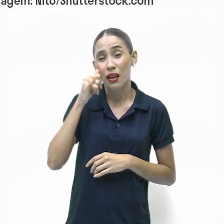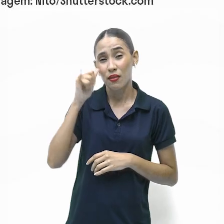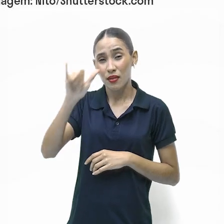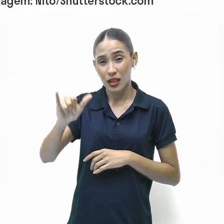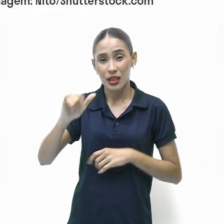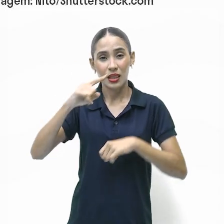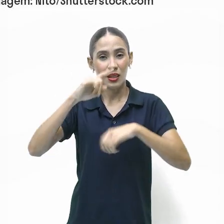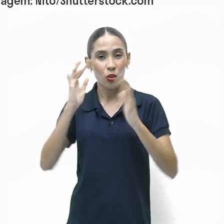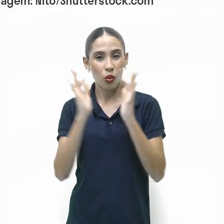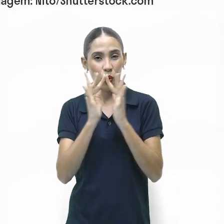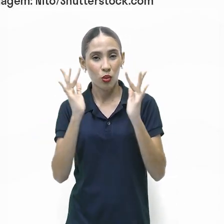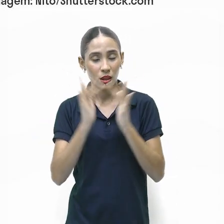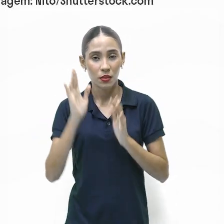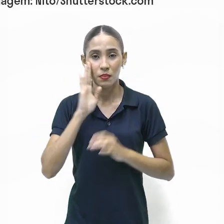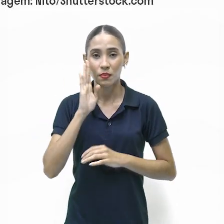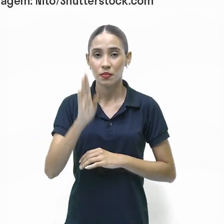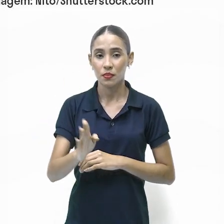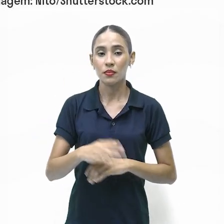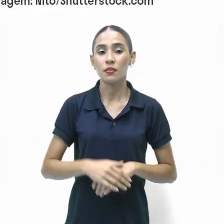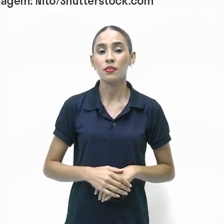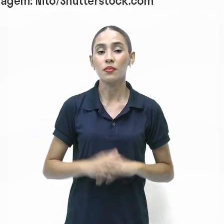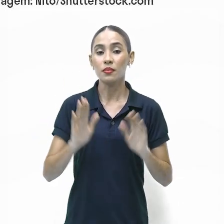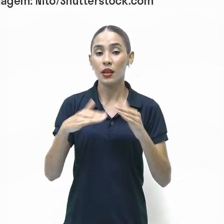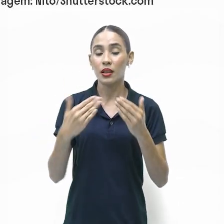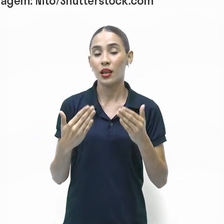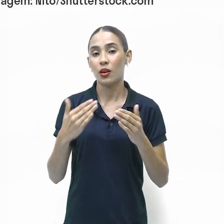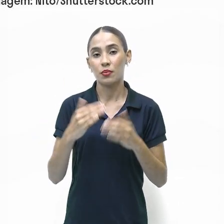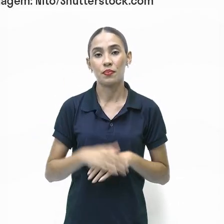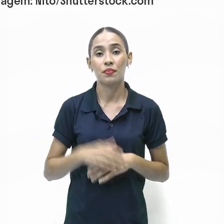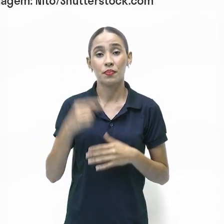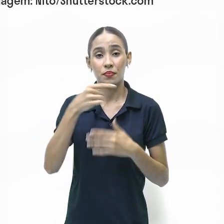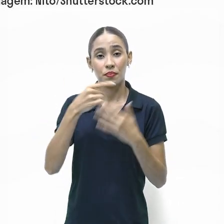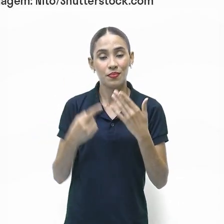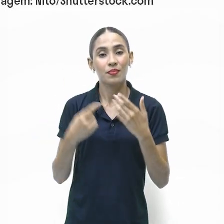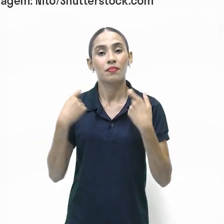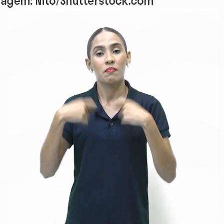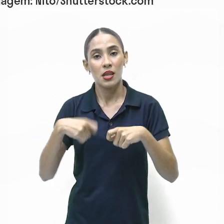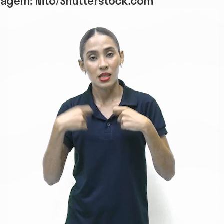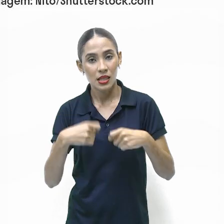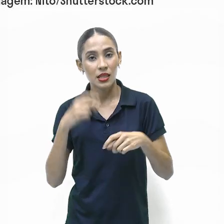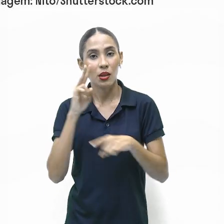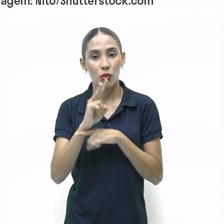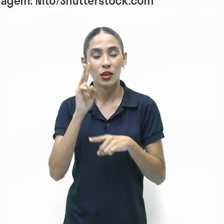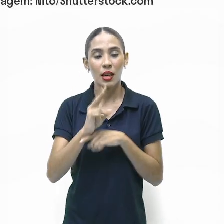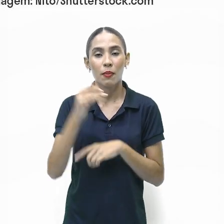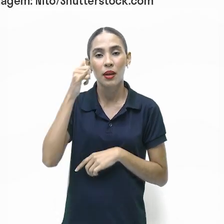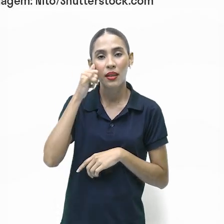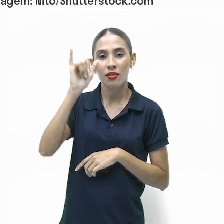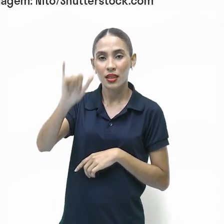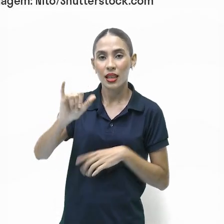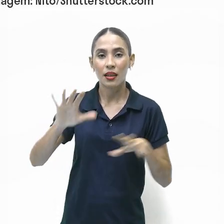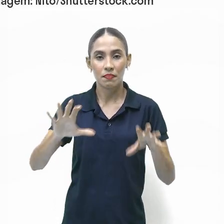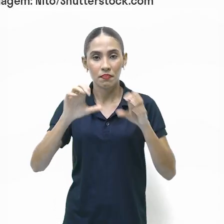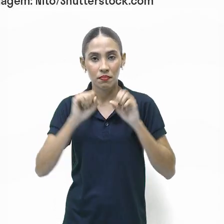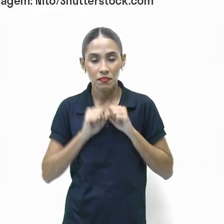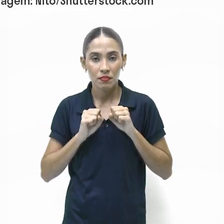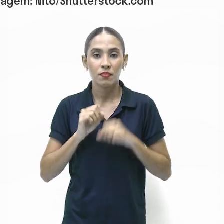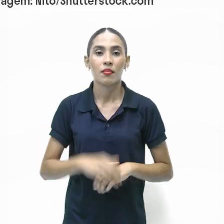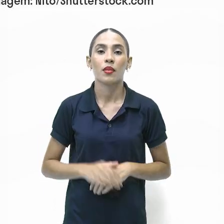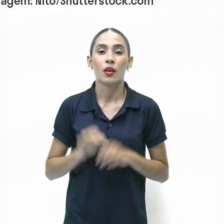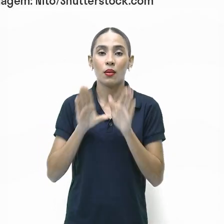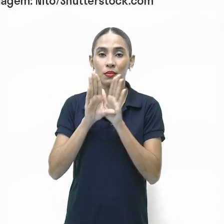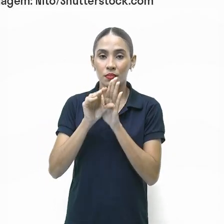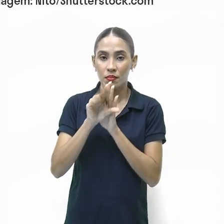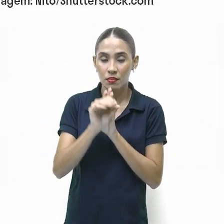ali aquele contato direto. Então, né, os outros cuidados são necessários para evitar a contaminação por